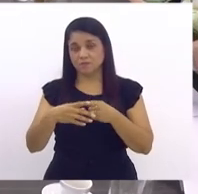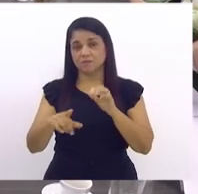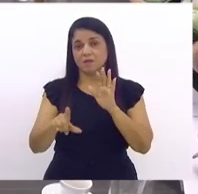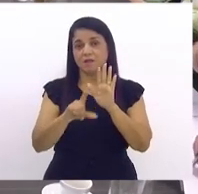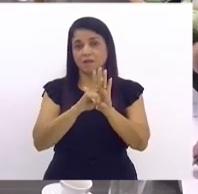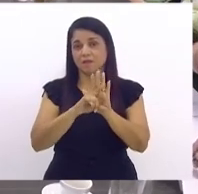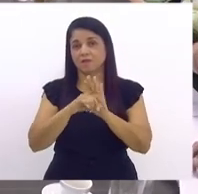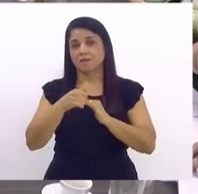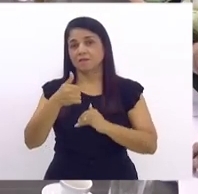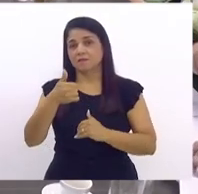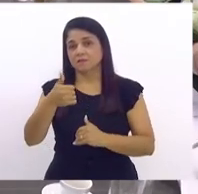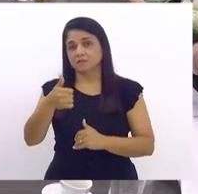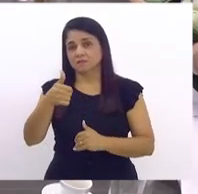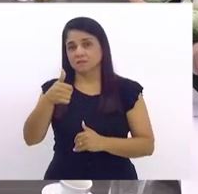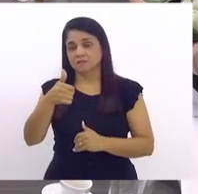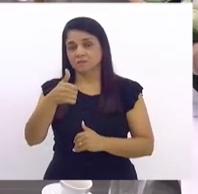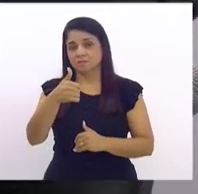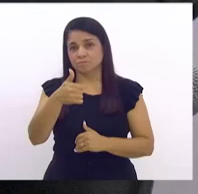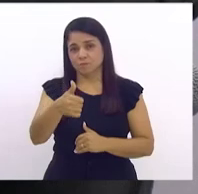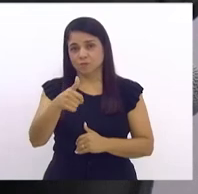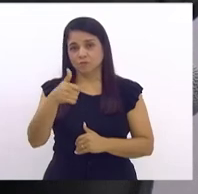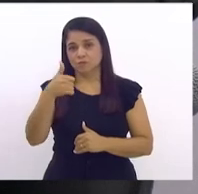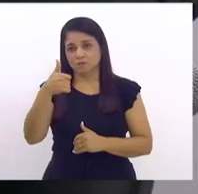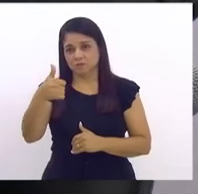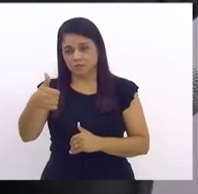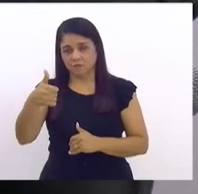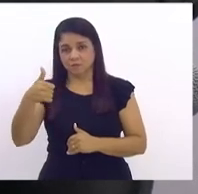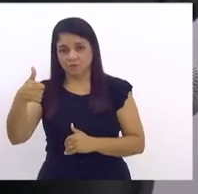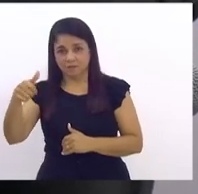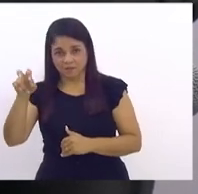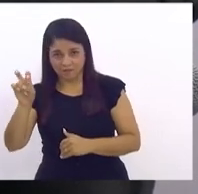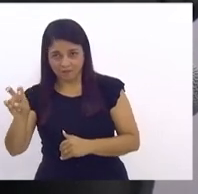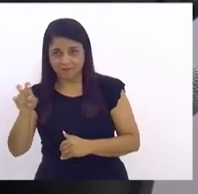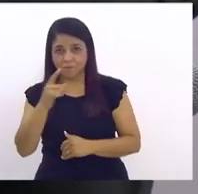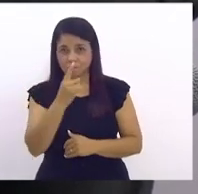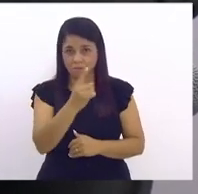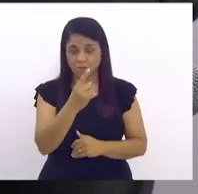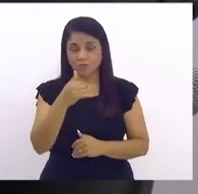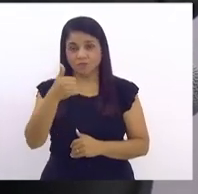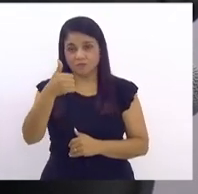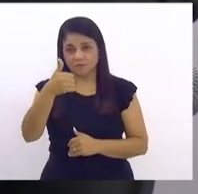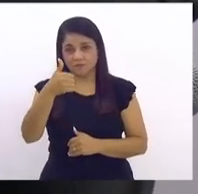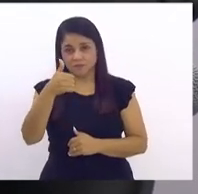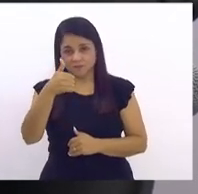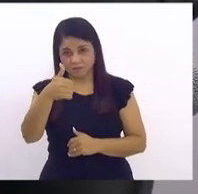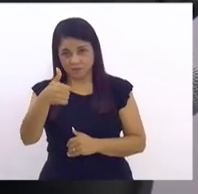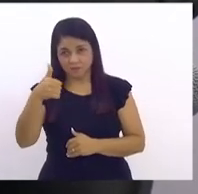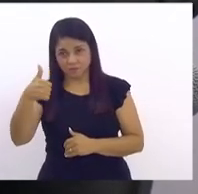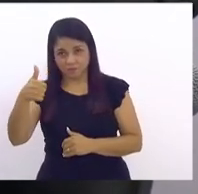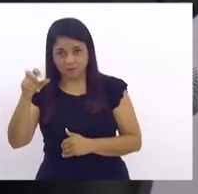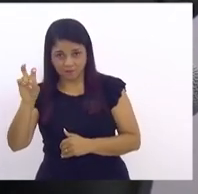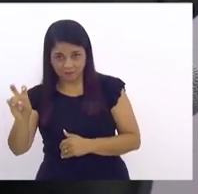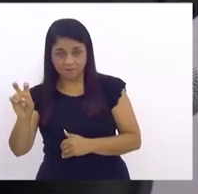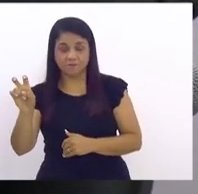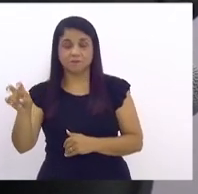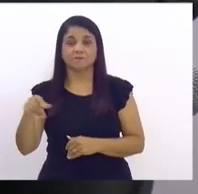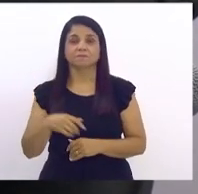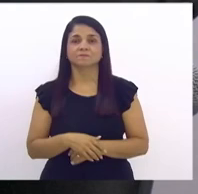Aproveitando a presença do professor Josemar aqui, para botar mais uma pimenta na história, uma provocação, a